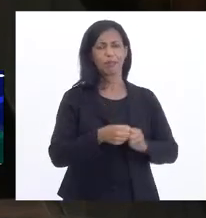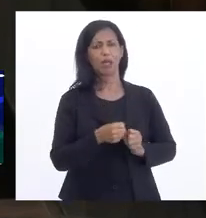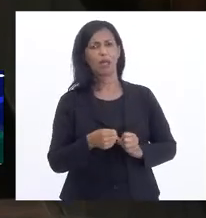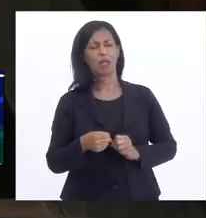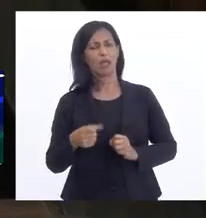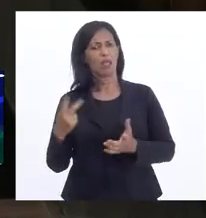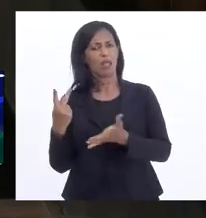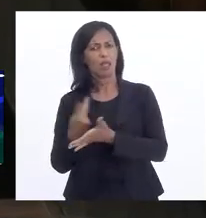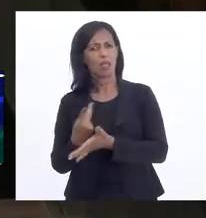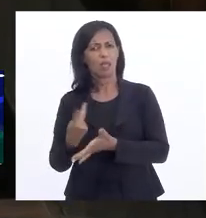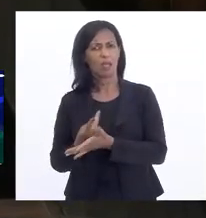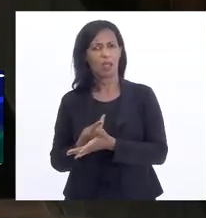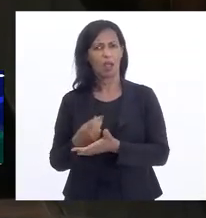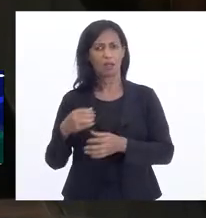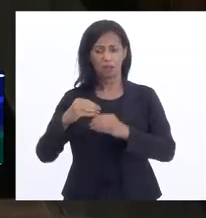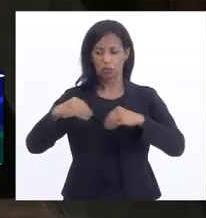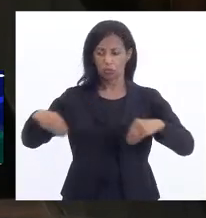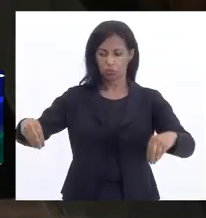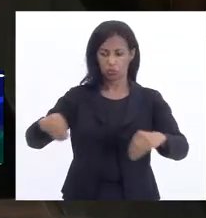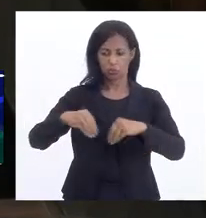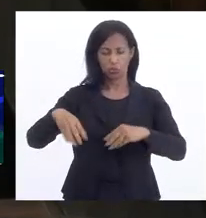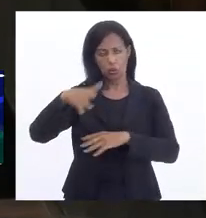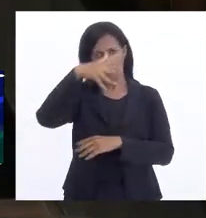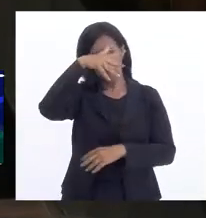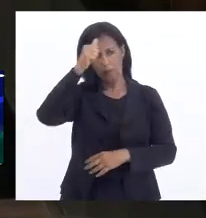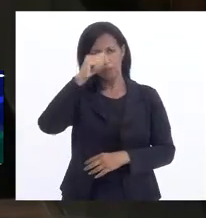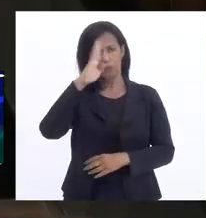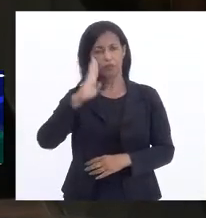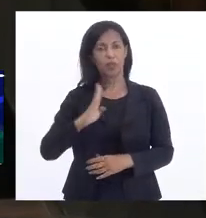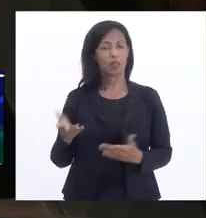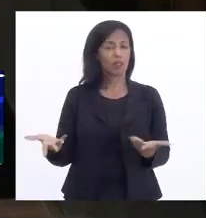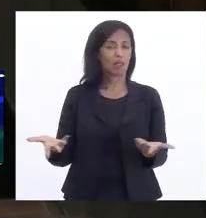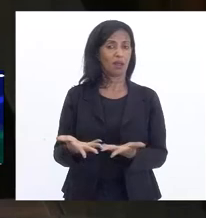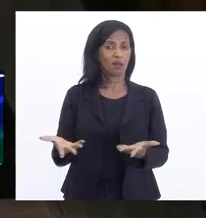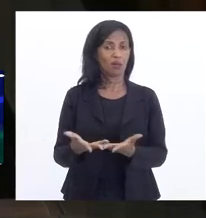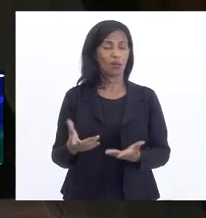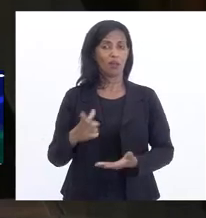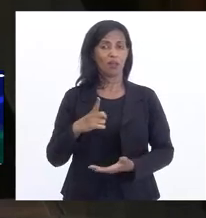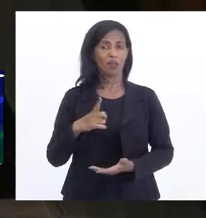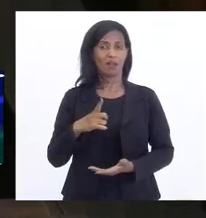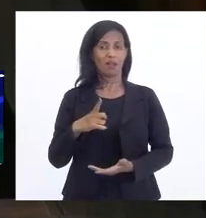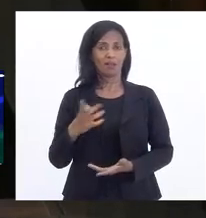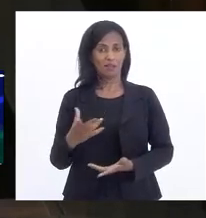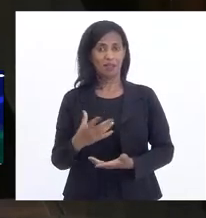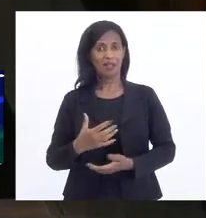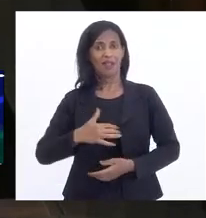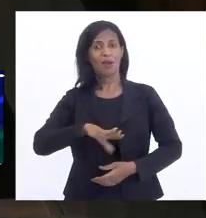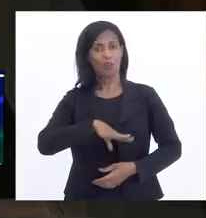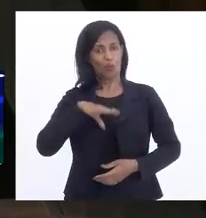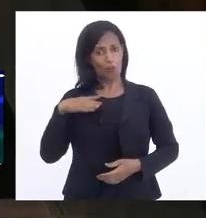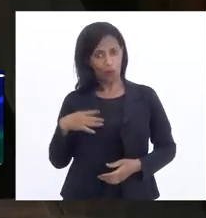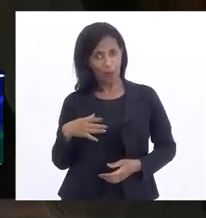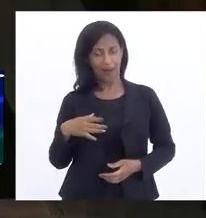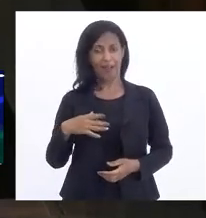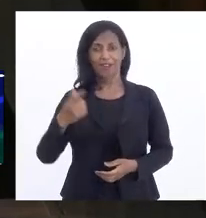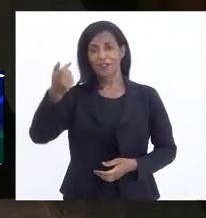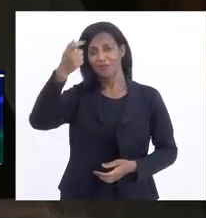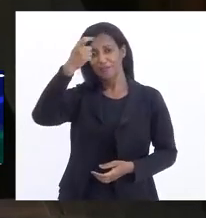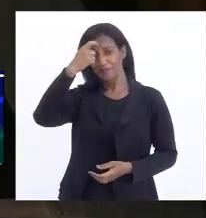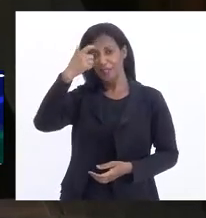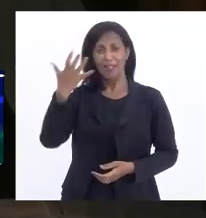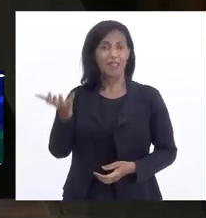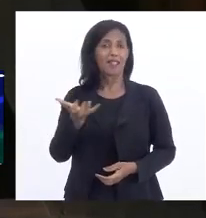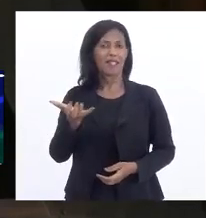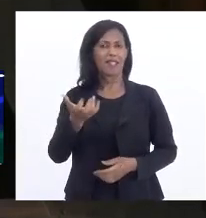irregular. Do solo da Amazônia brasileira, e agora tem a pachorra e com a anuência,